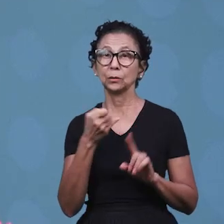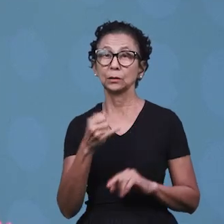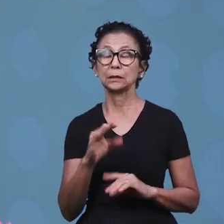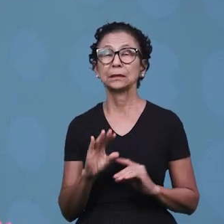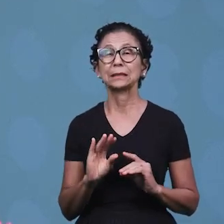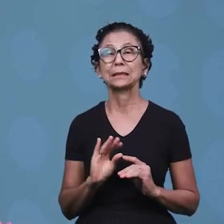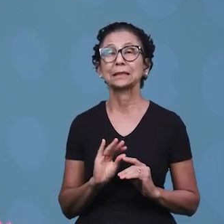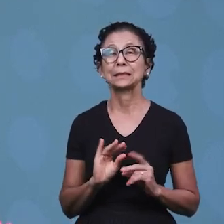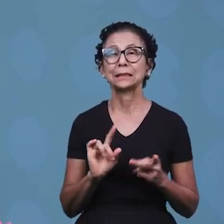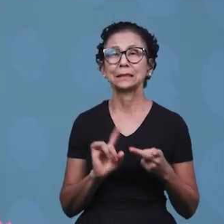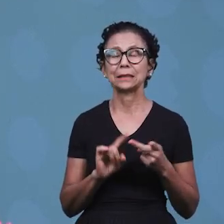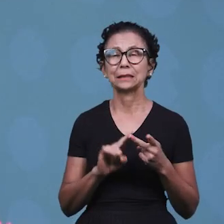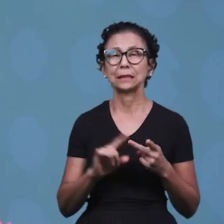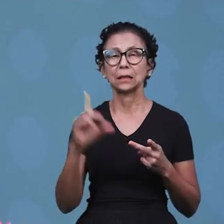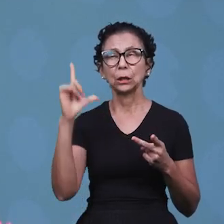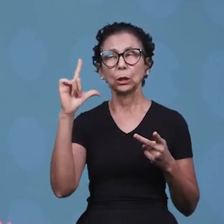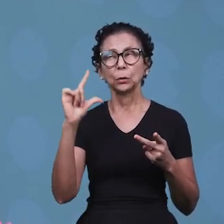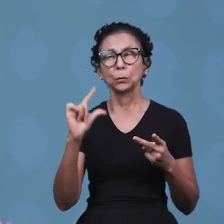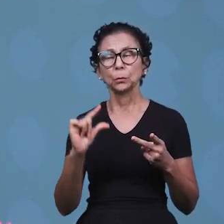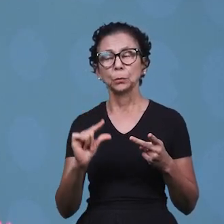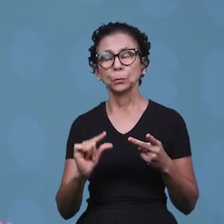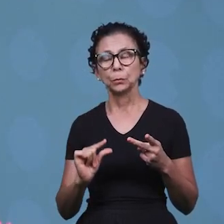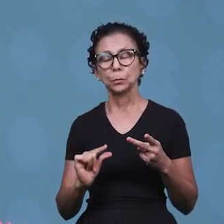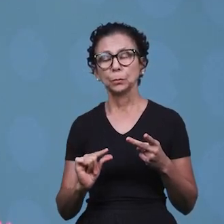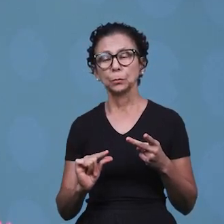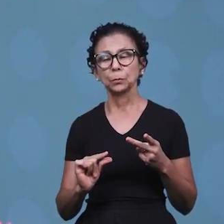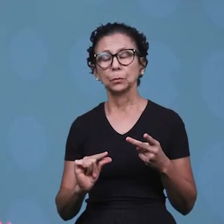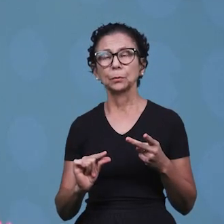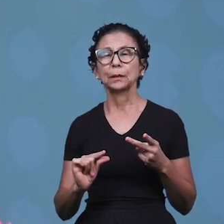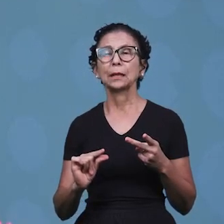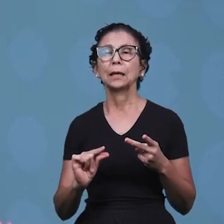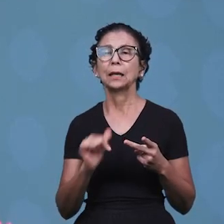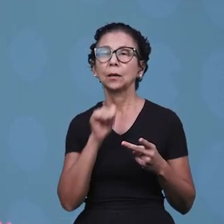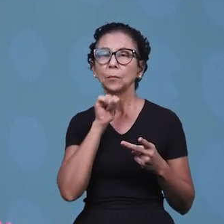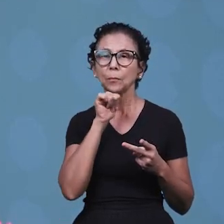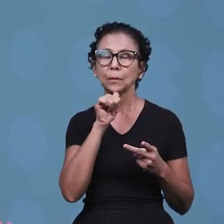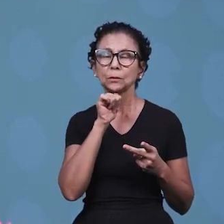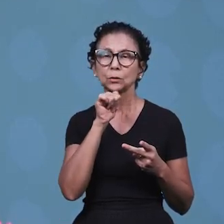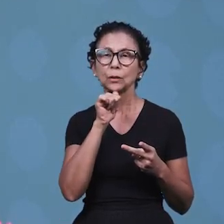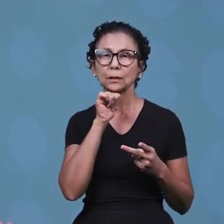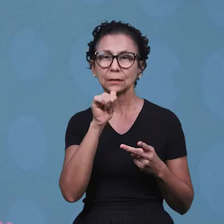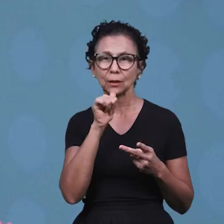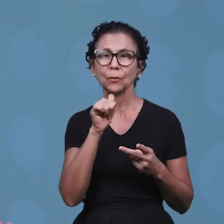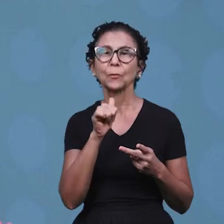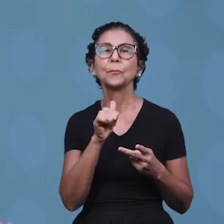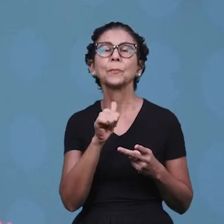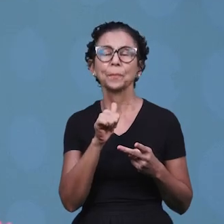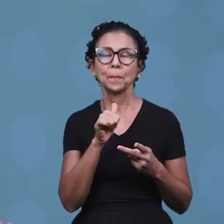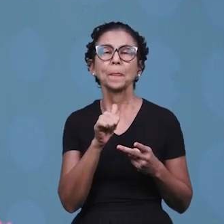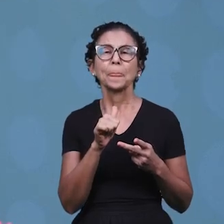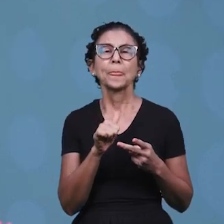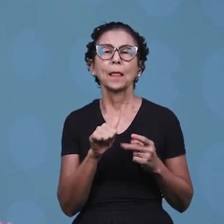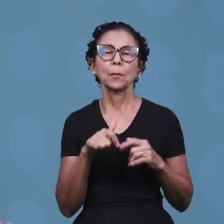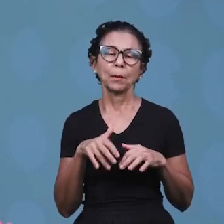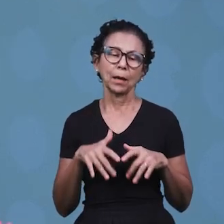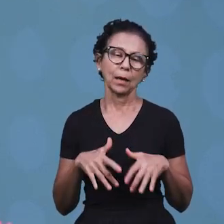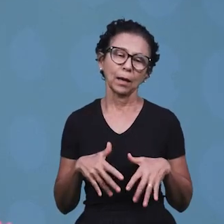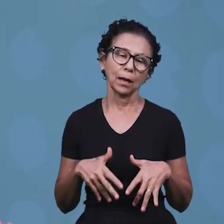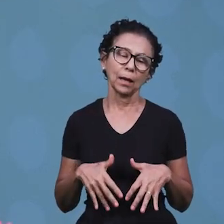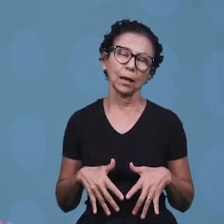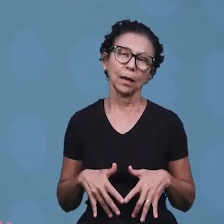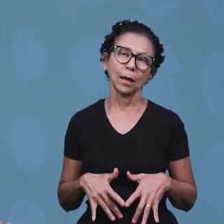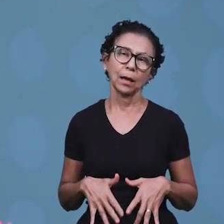no ciclo menstrual feminino é o momento que ela menstrua, né? Então a camada ali do endométrio ela descama